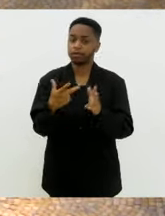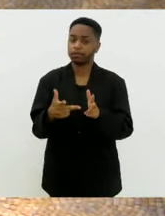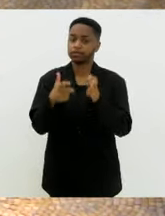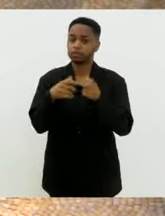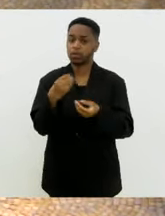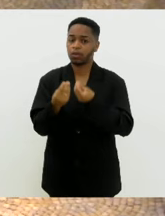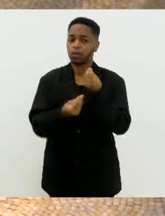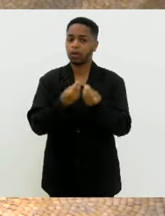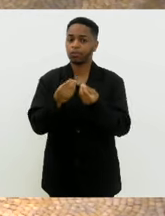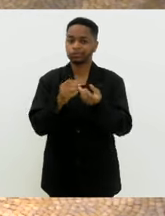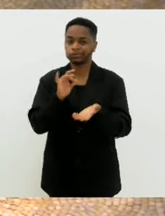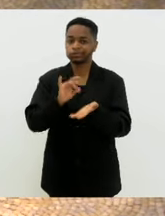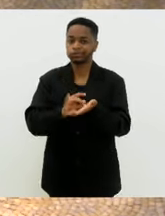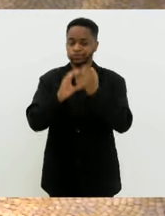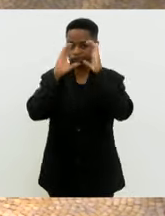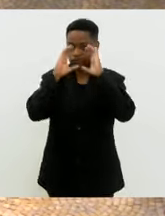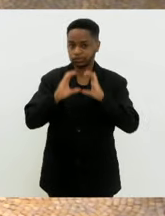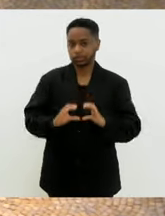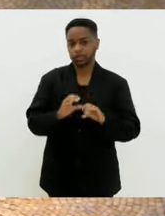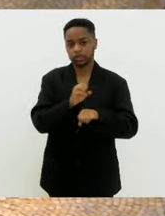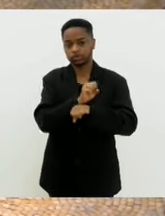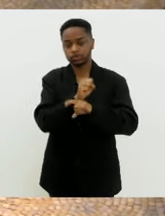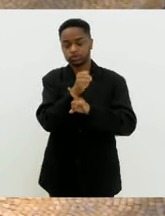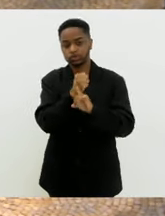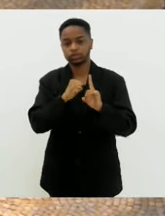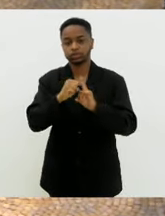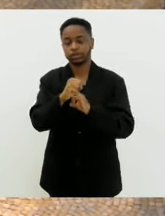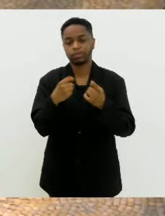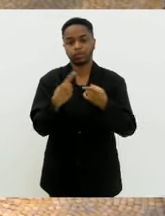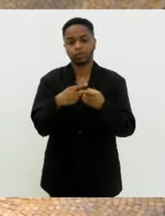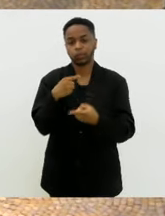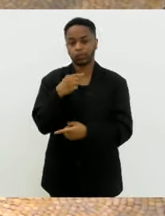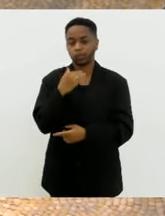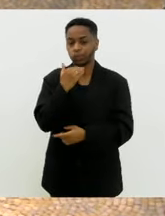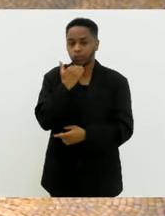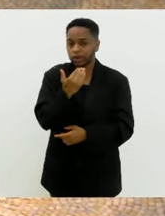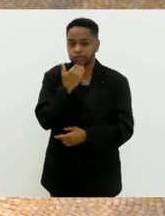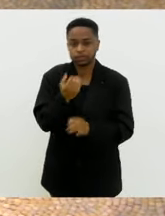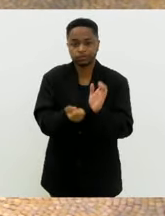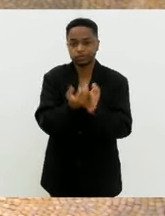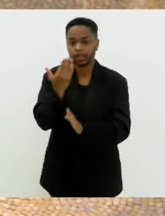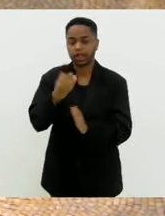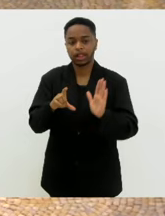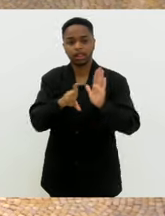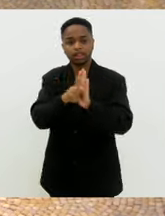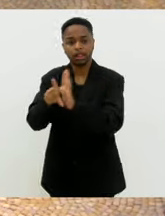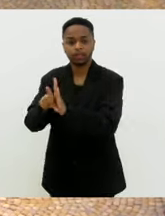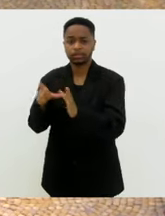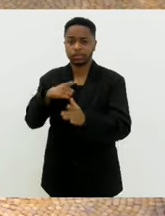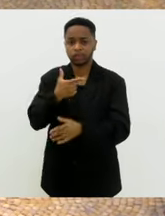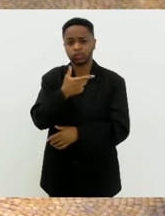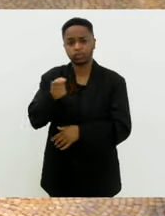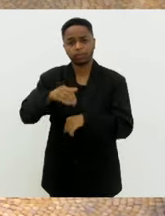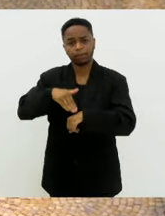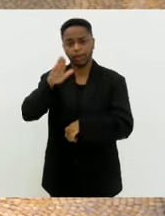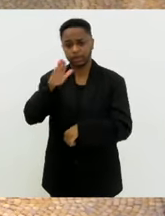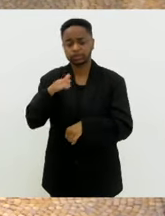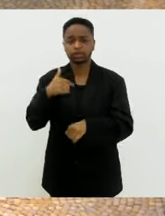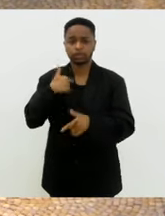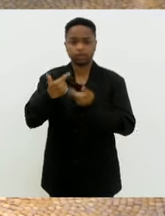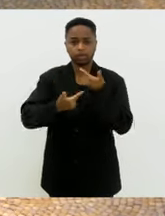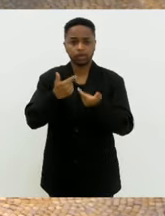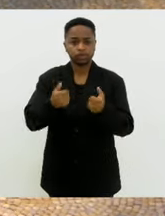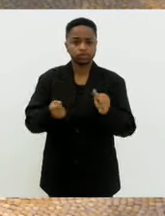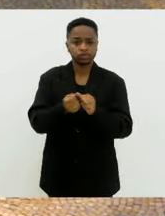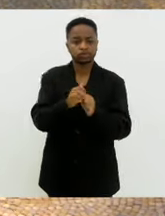de uma sociedade. E não basta fazer leis. Eu tenho mais de 200 leis. Trabalho no Cumpra-se e sei como